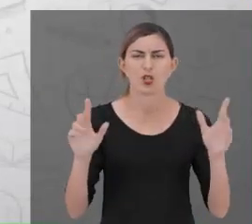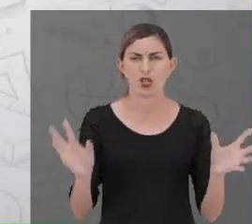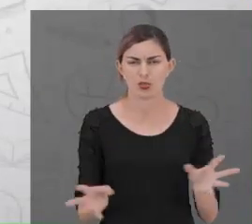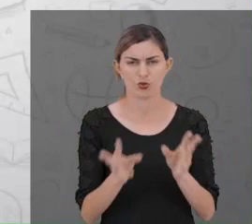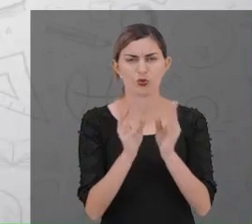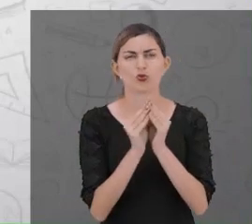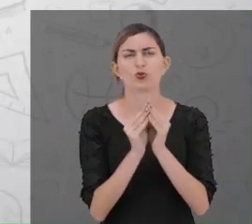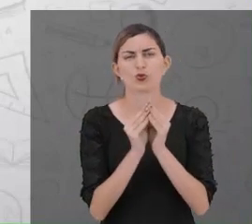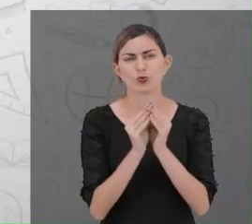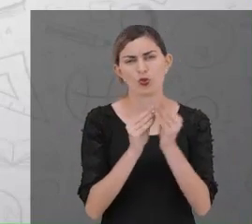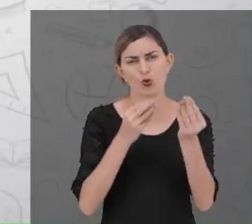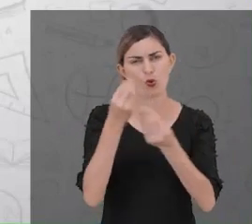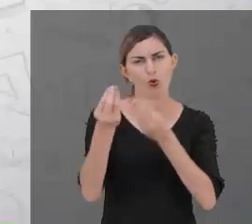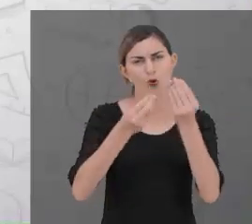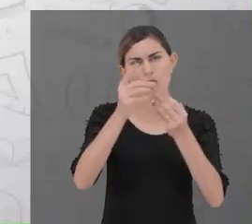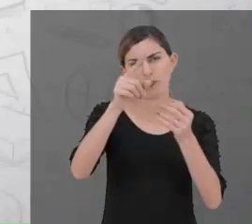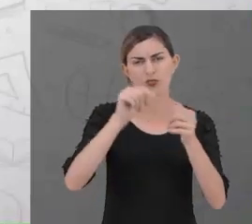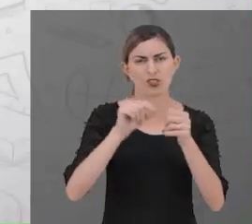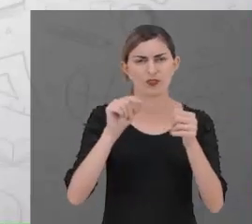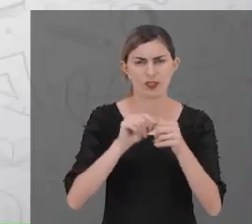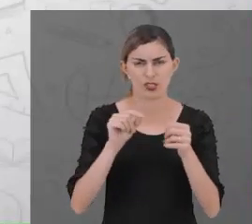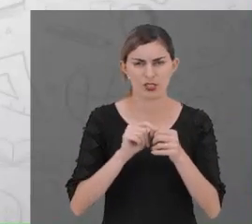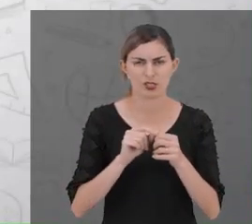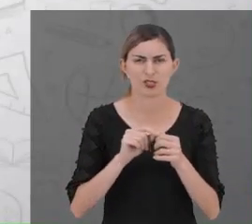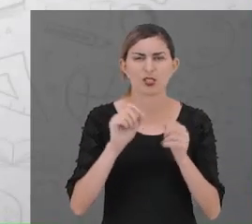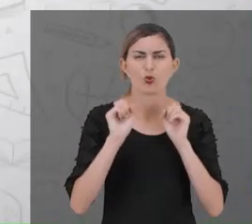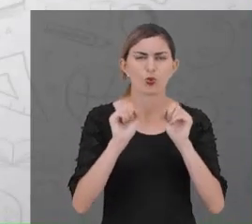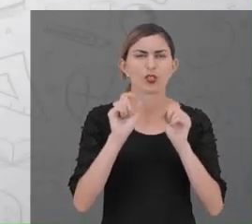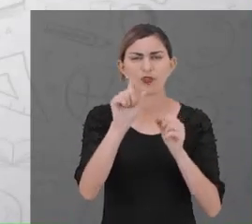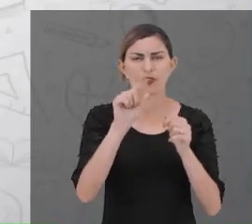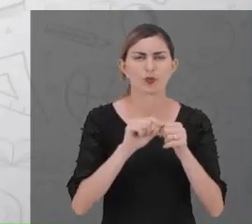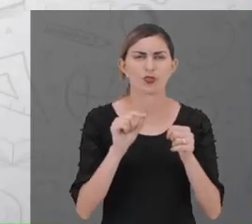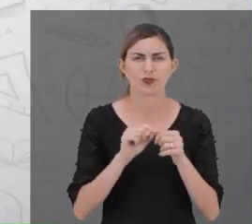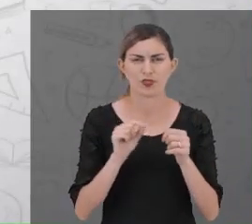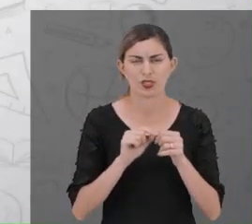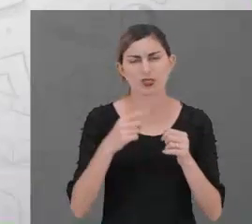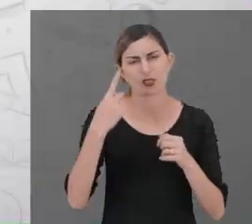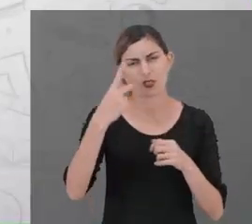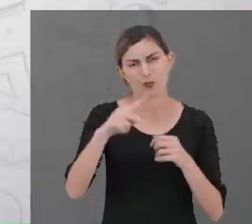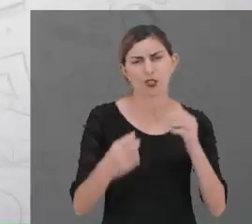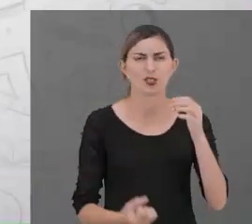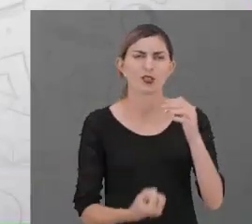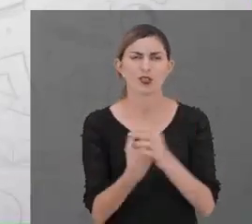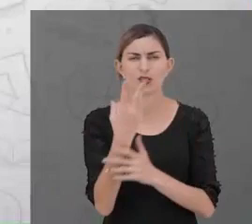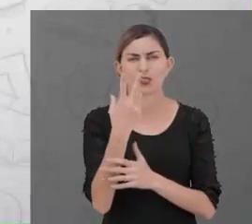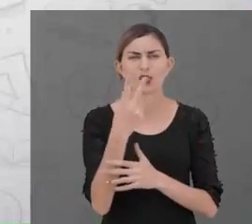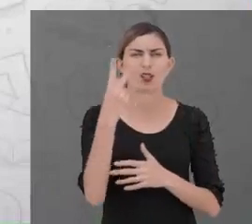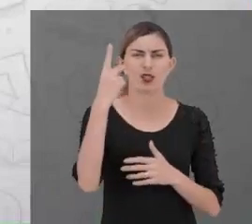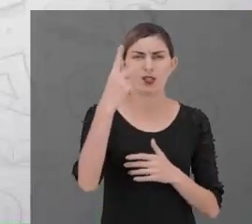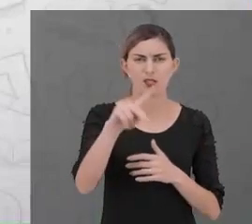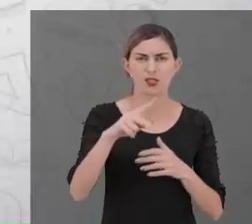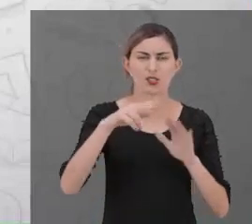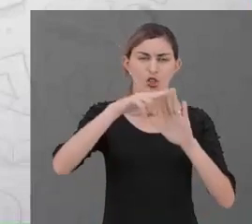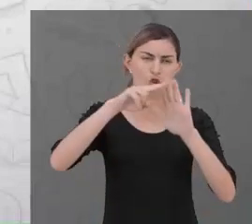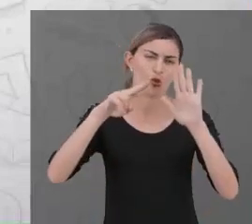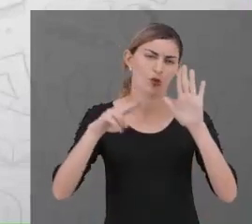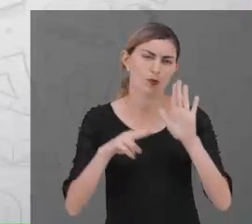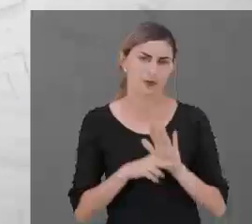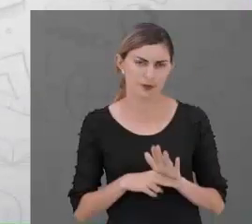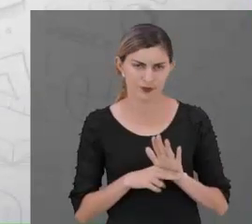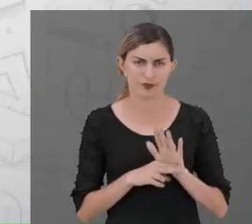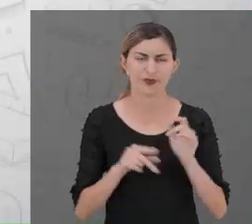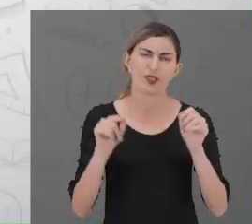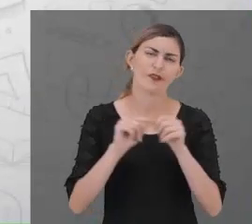próximo slide, nós temos um resumo de como você pode fazer, o que você pode fazer para criar